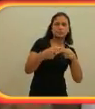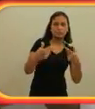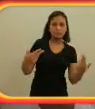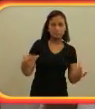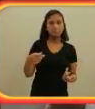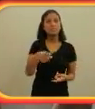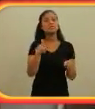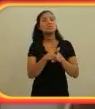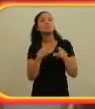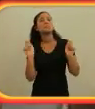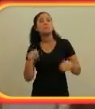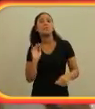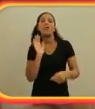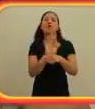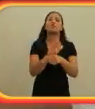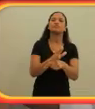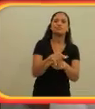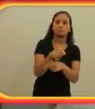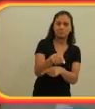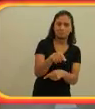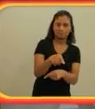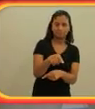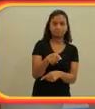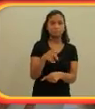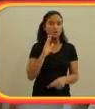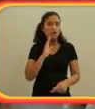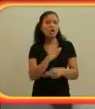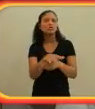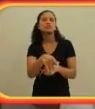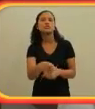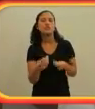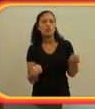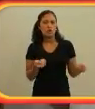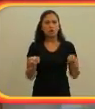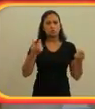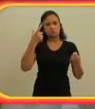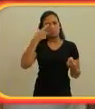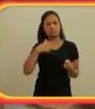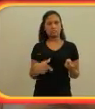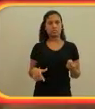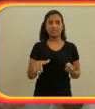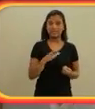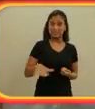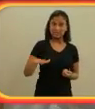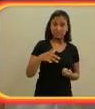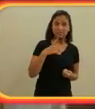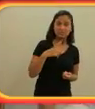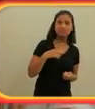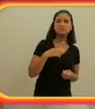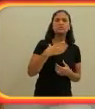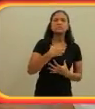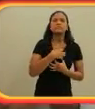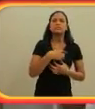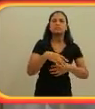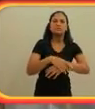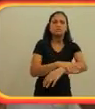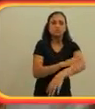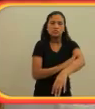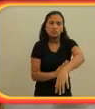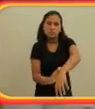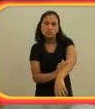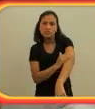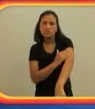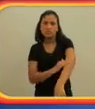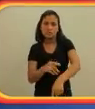maior, então a gente tenta trabalhar com instrumentos, de repente, que podem auxiliar e podem ajudá-la a ter um